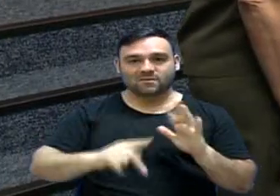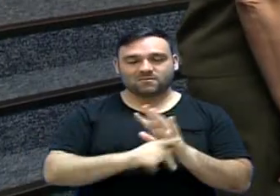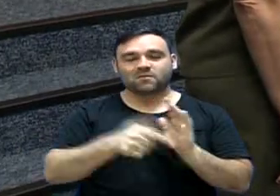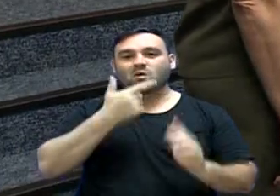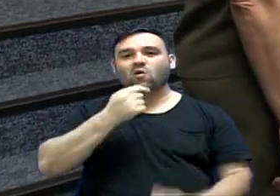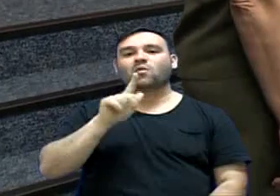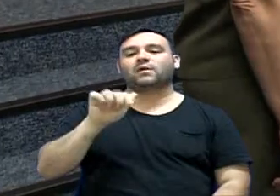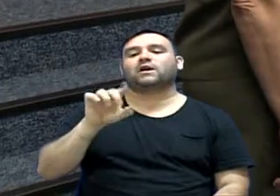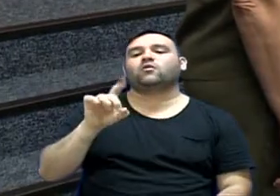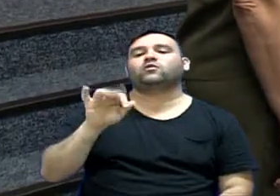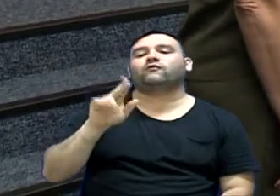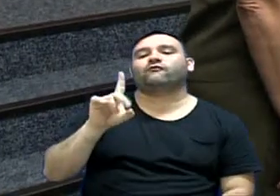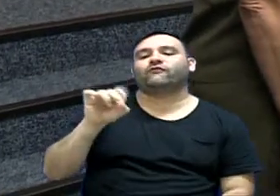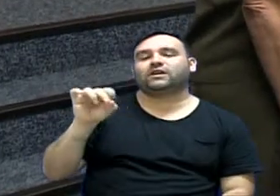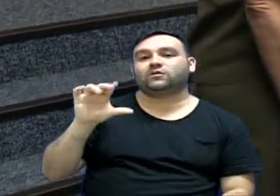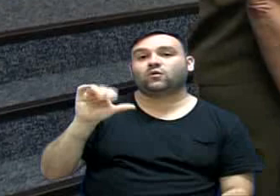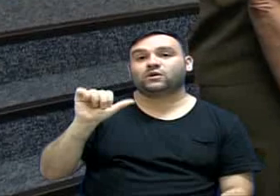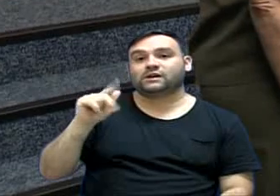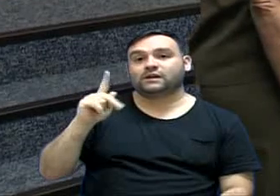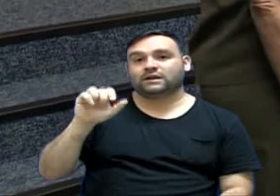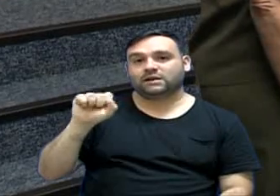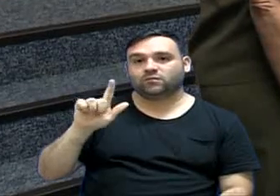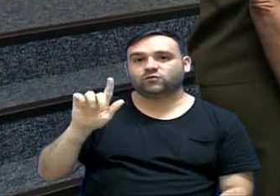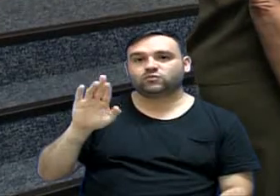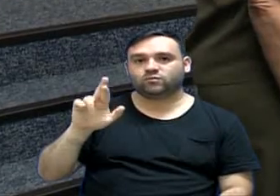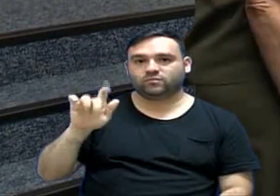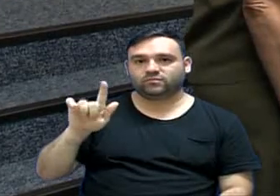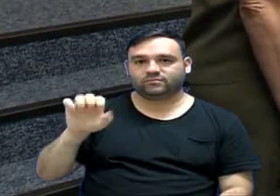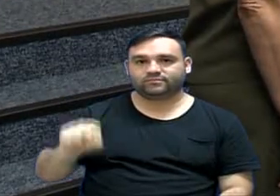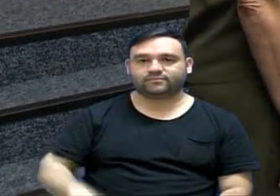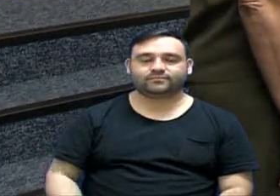ao doutor Godofredo Campos Borges.